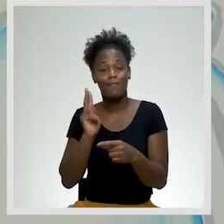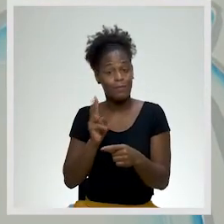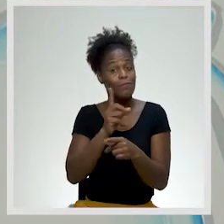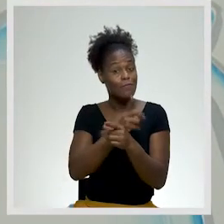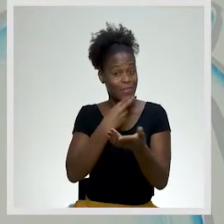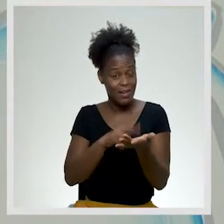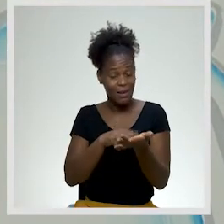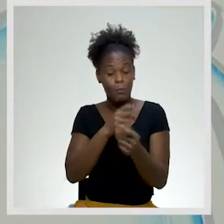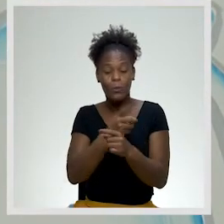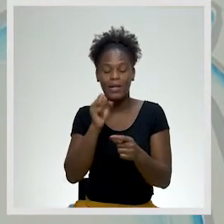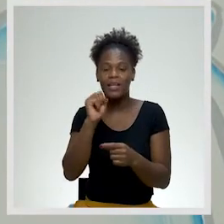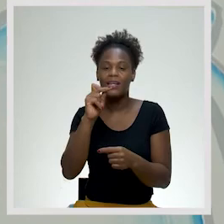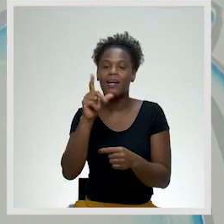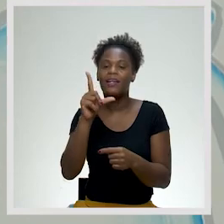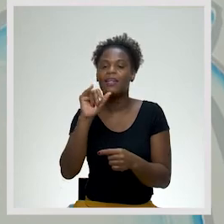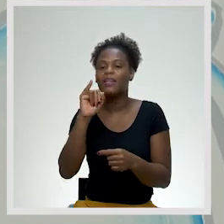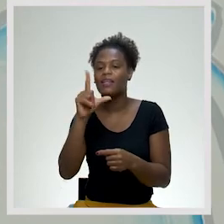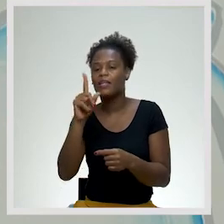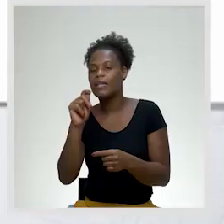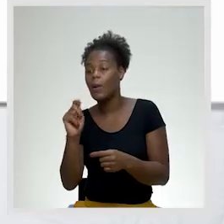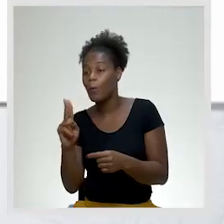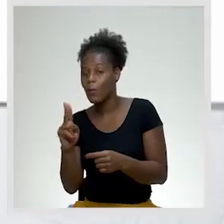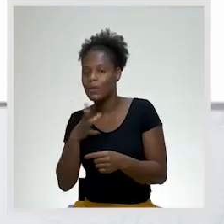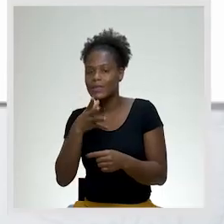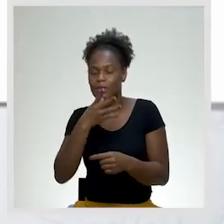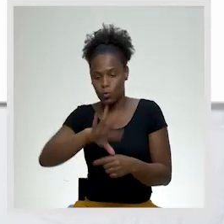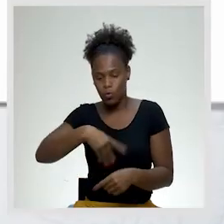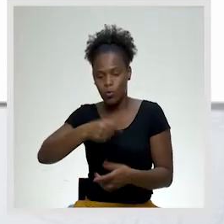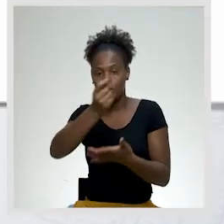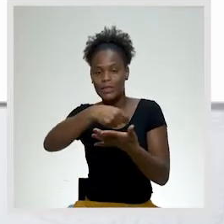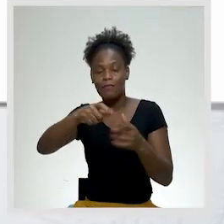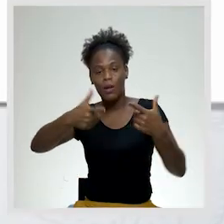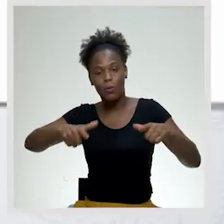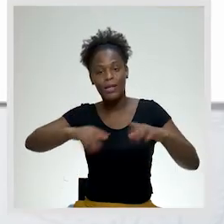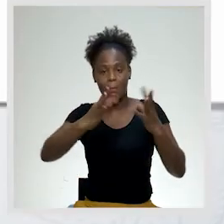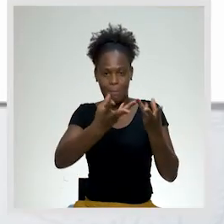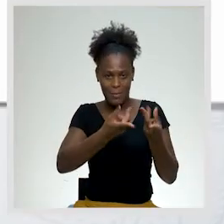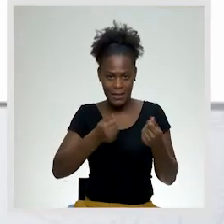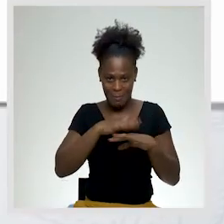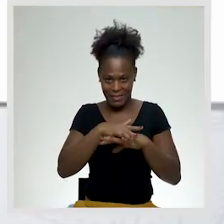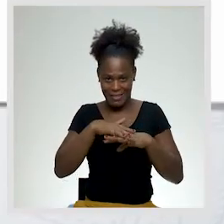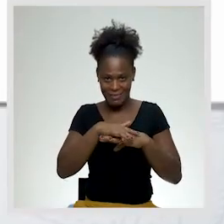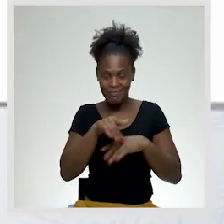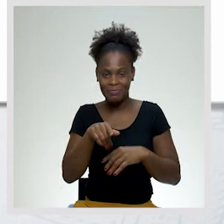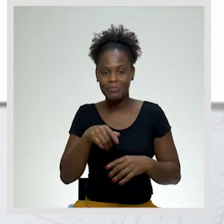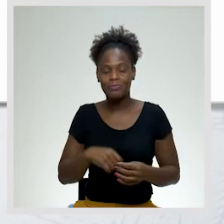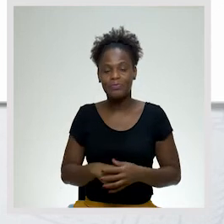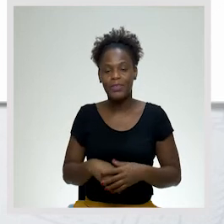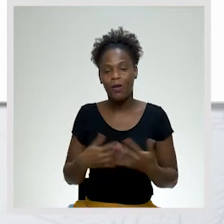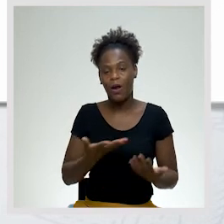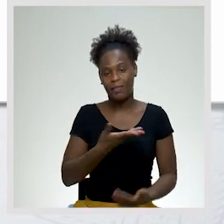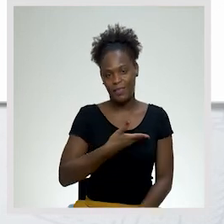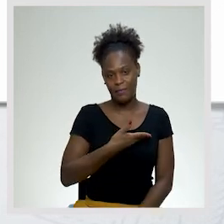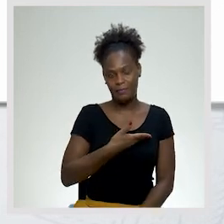Galileu diz, né, que o mundo está escrito em linguagem e matemática. A linha